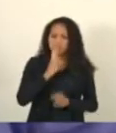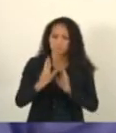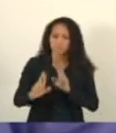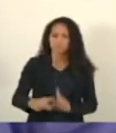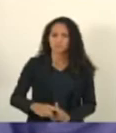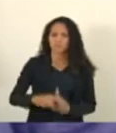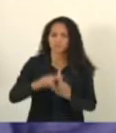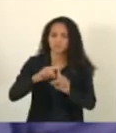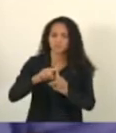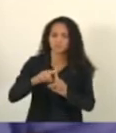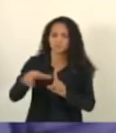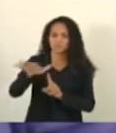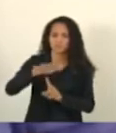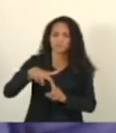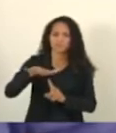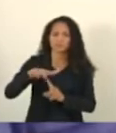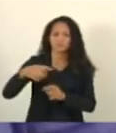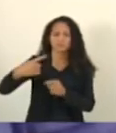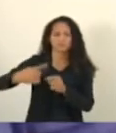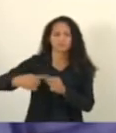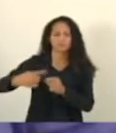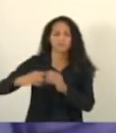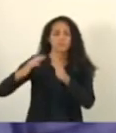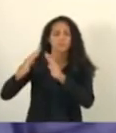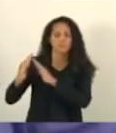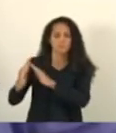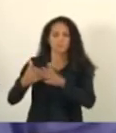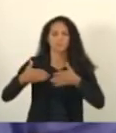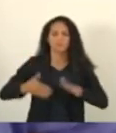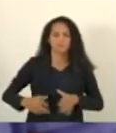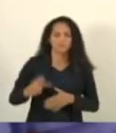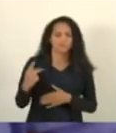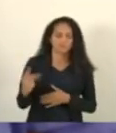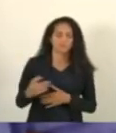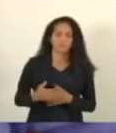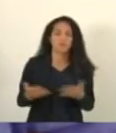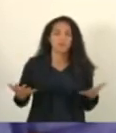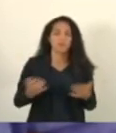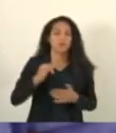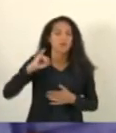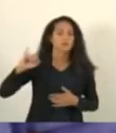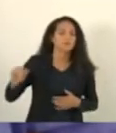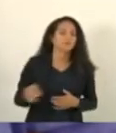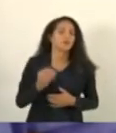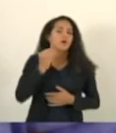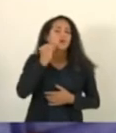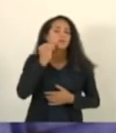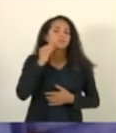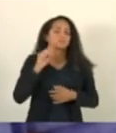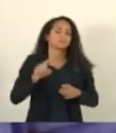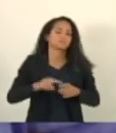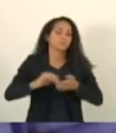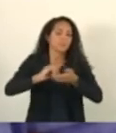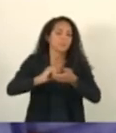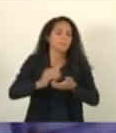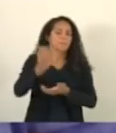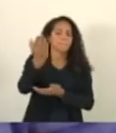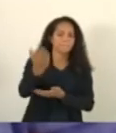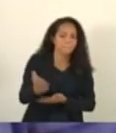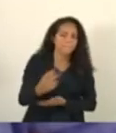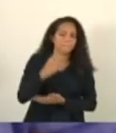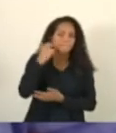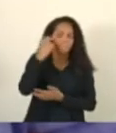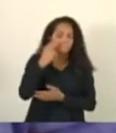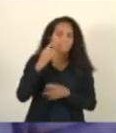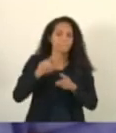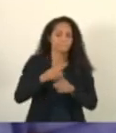iunense. Aproveito esta oportunidade para cumprimentar o vereador e